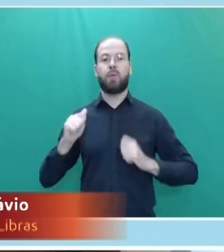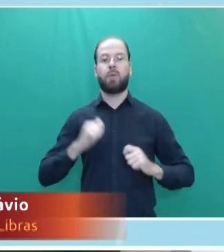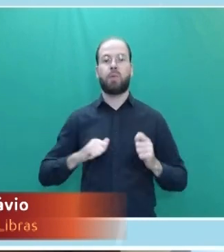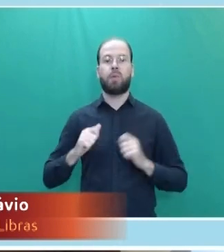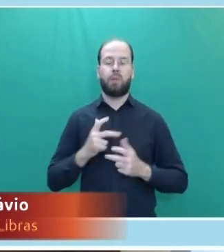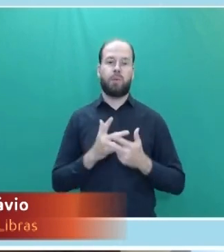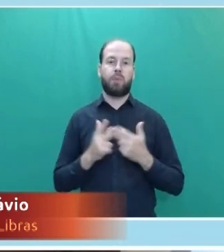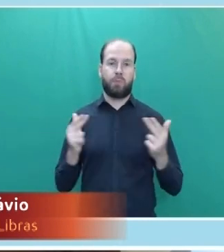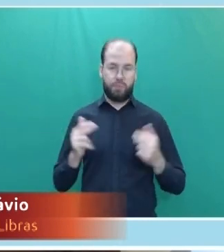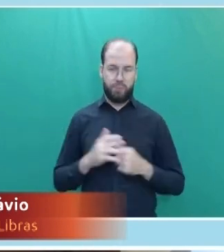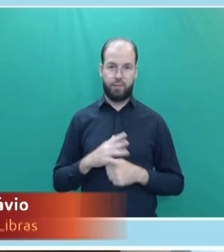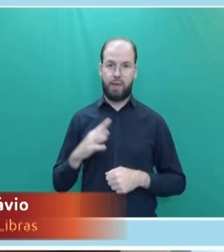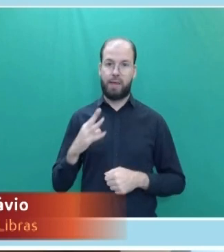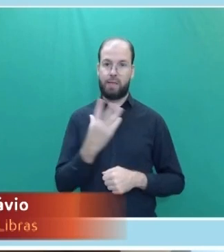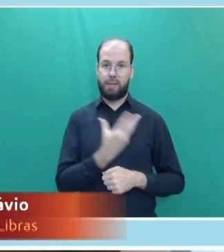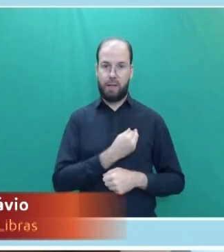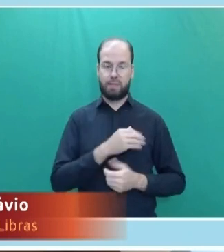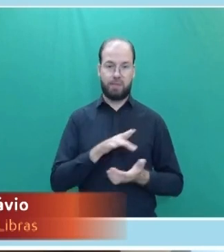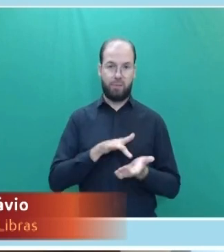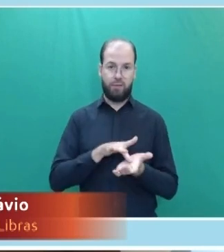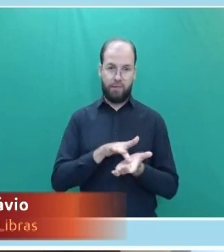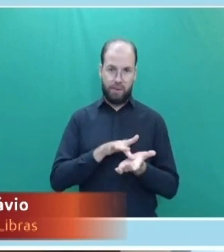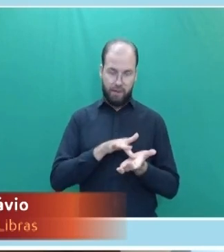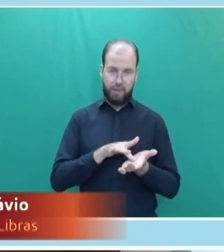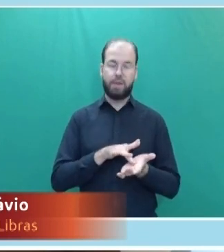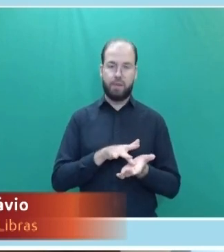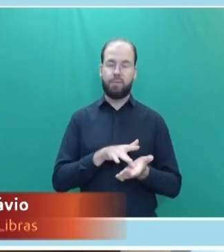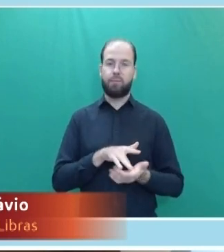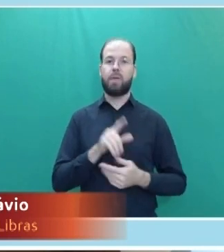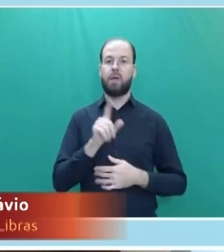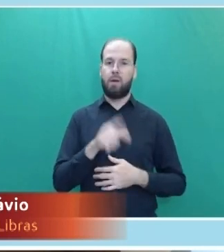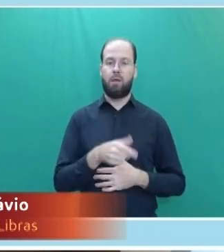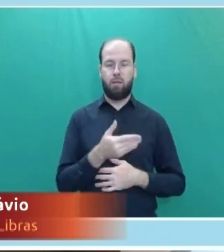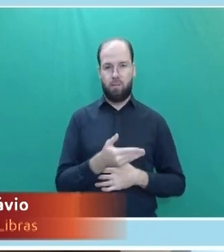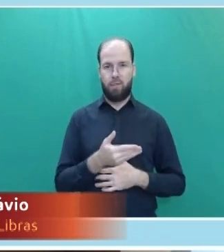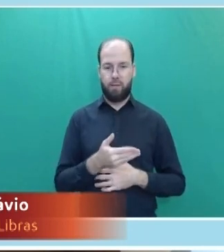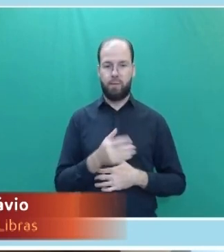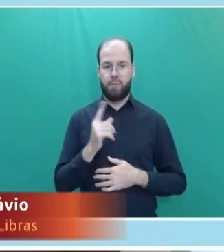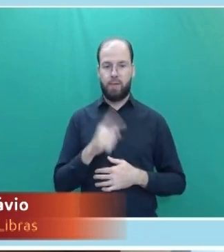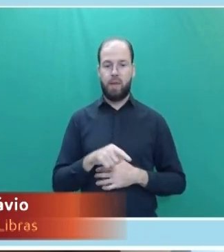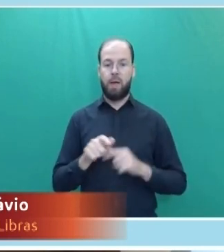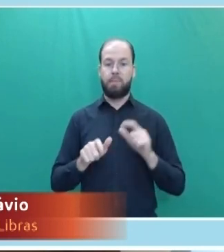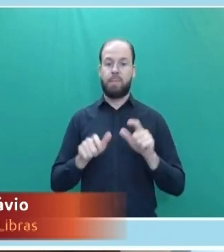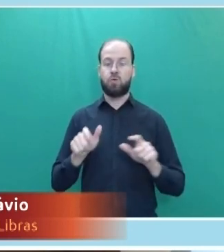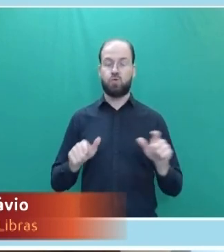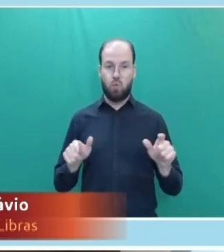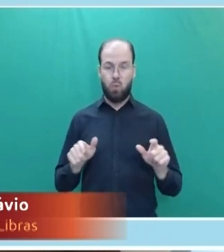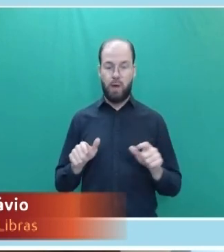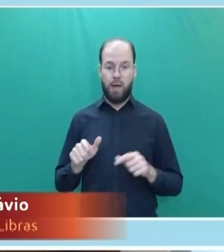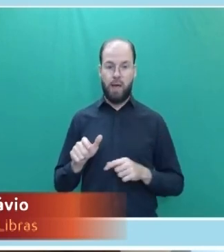O transfake, né, ele é isso, é quando pessoas cis